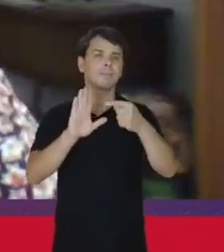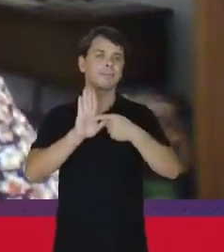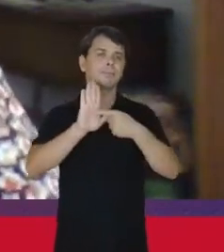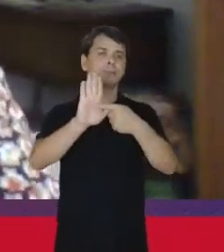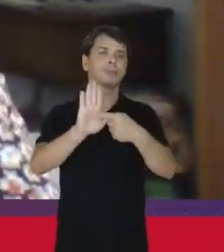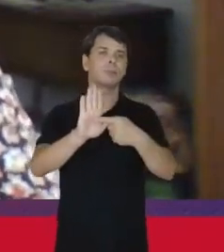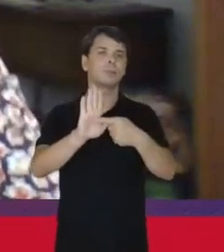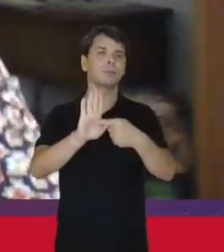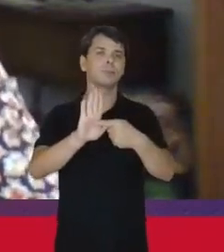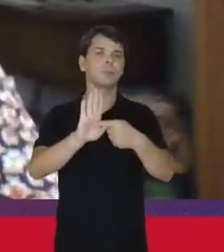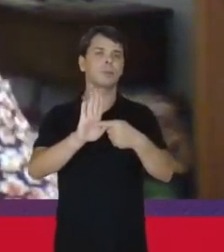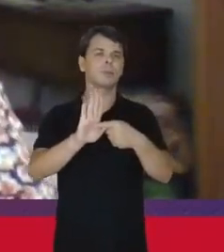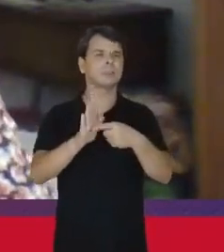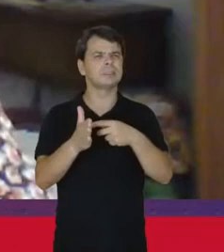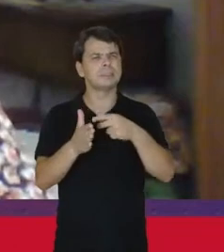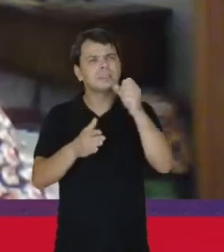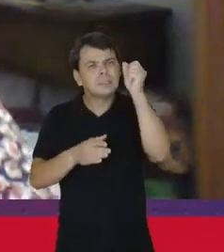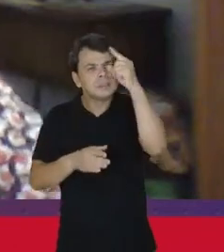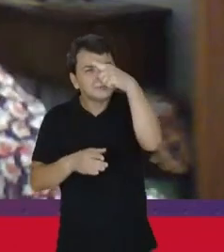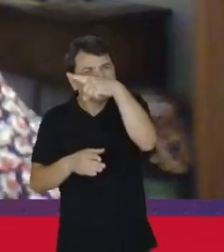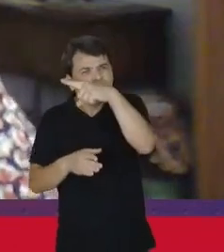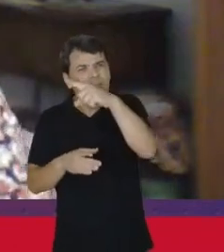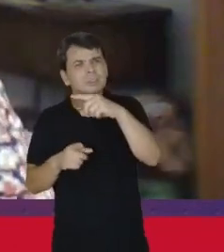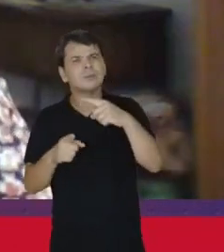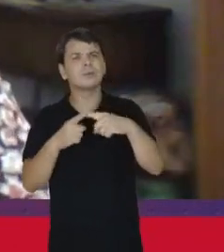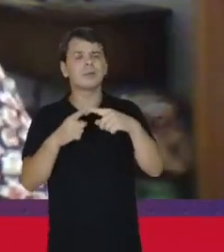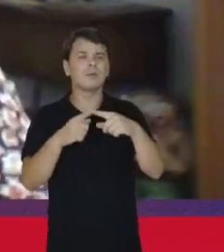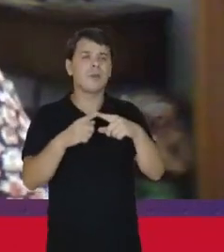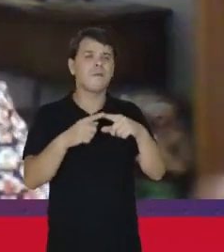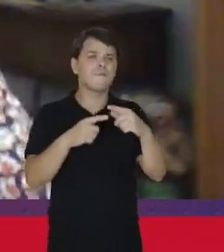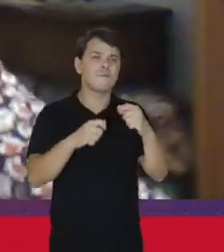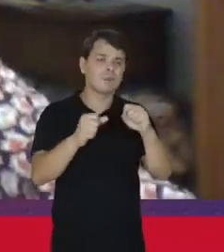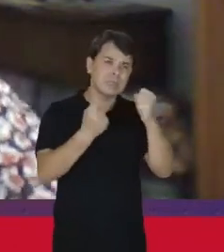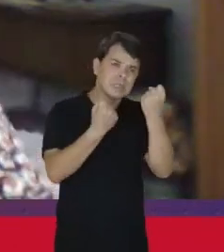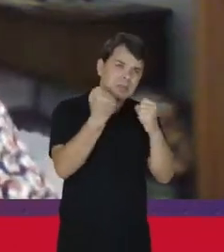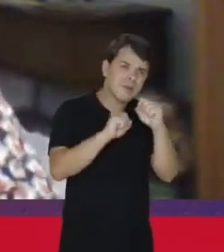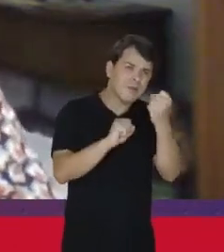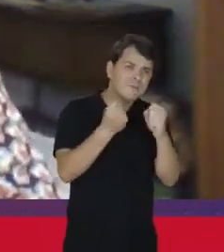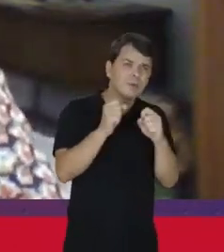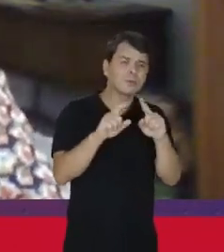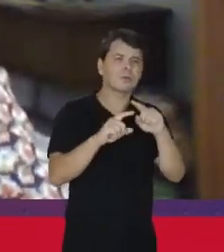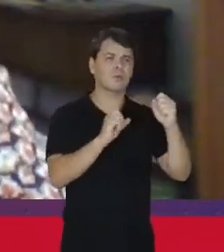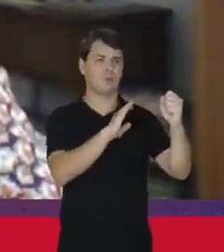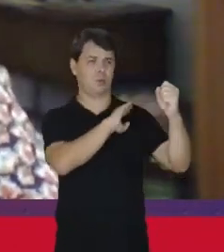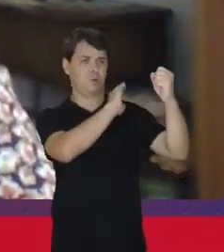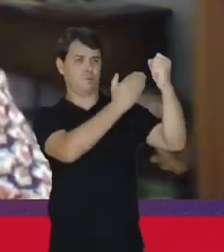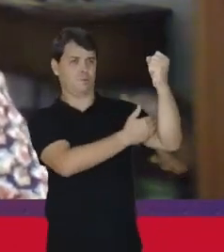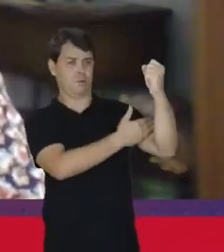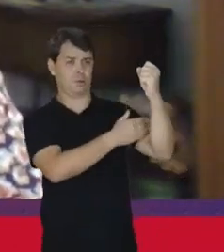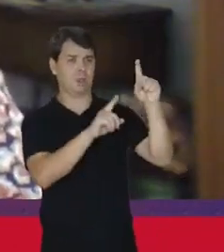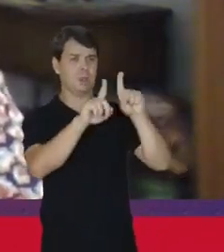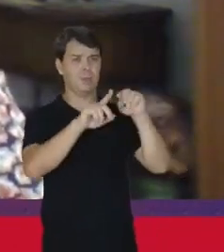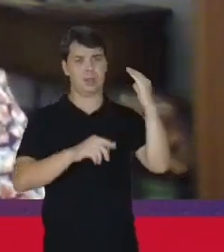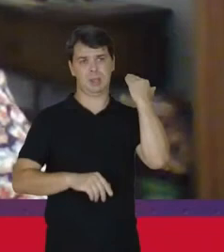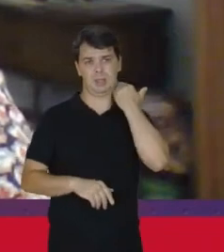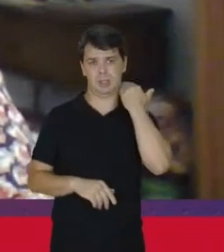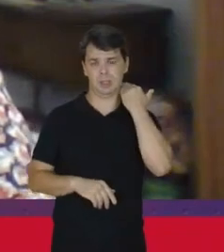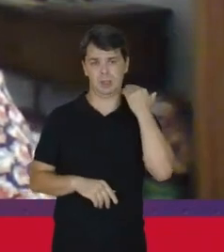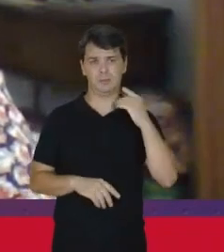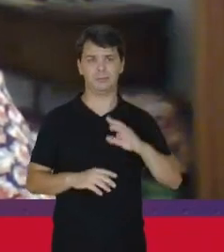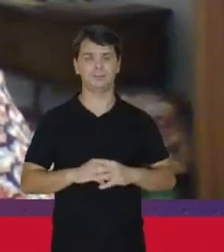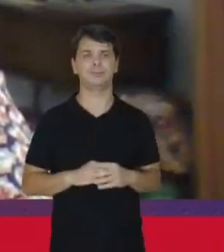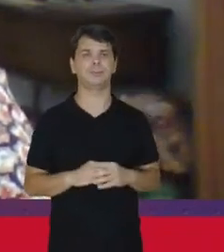como trabalhos mais penosos, trabalhos que exigem força física e trabalhos muito cansativos.